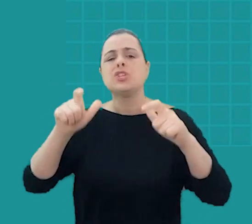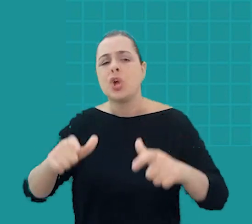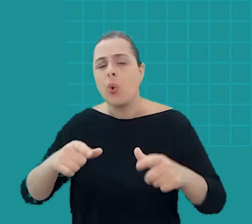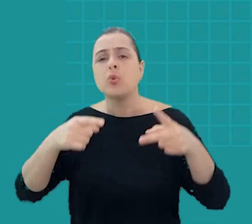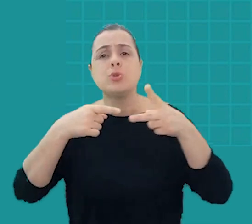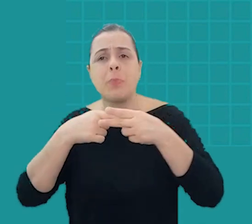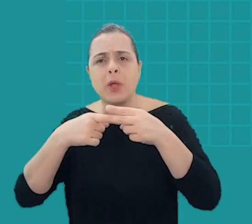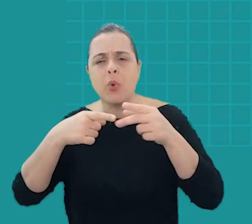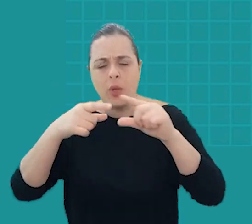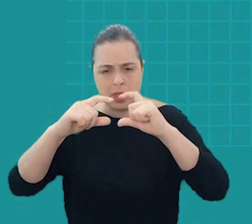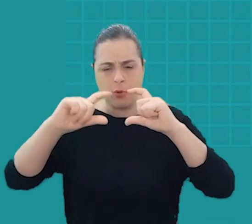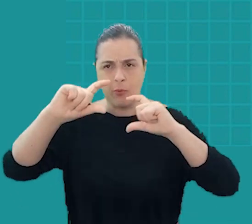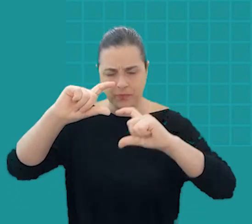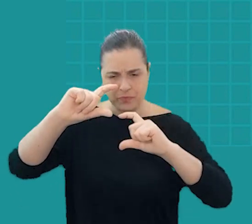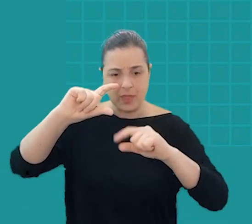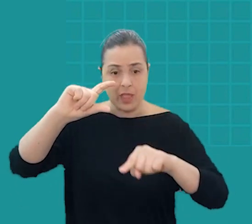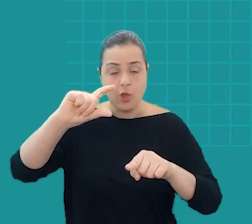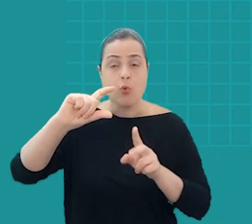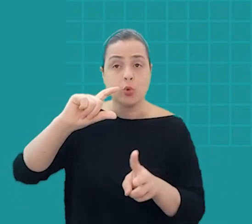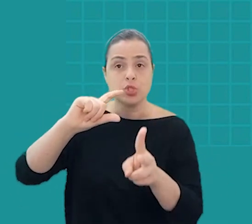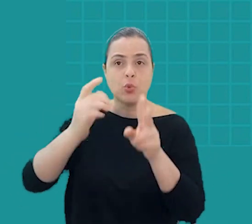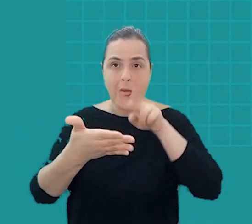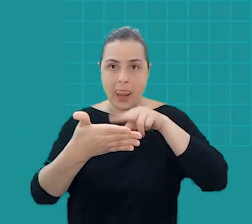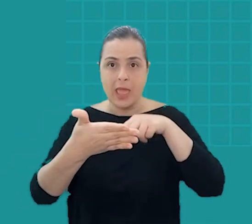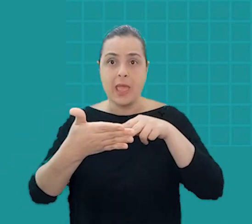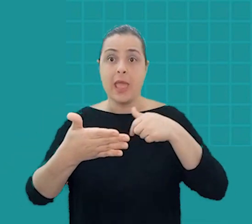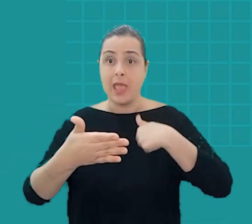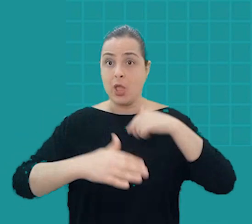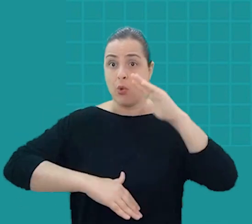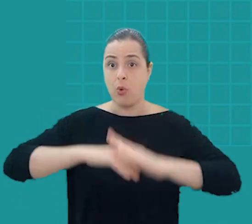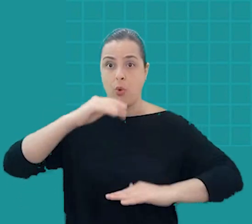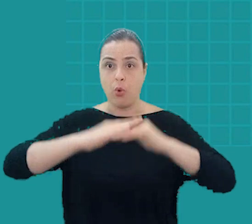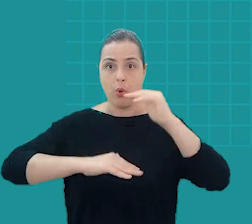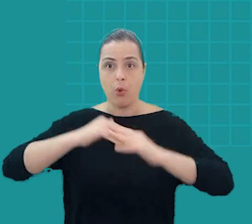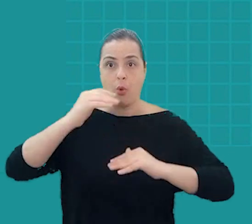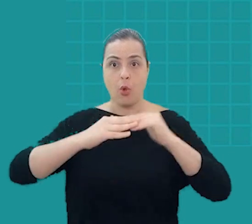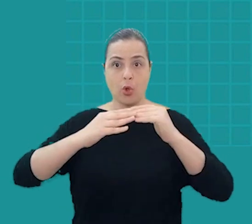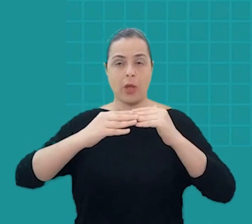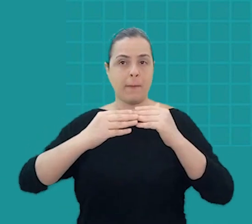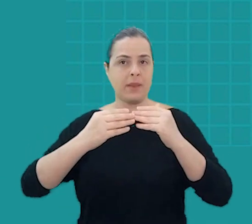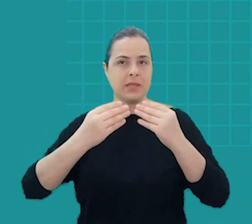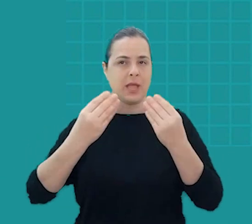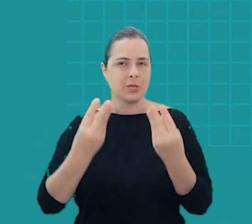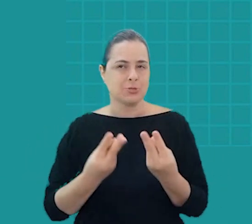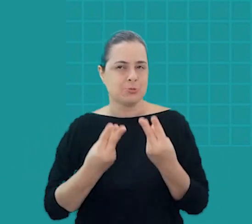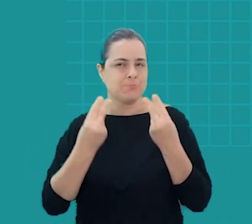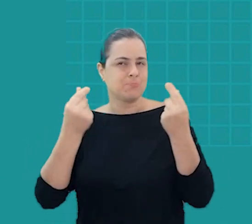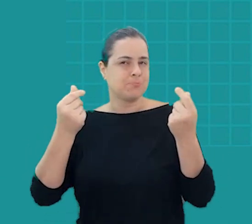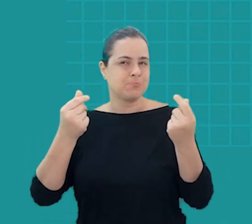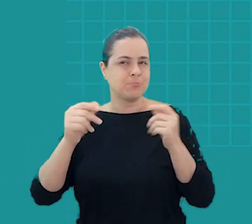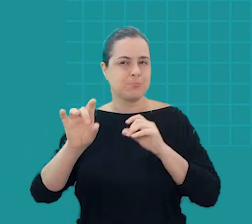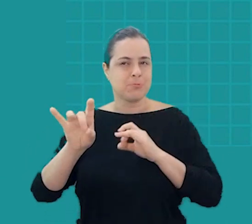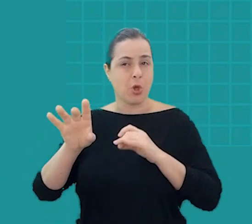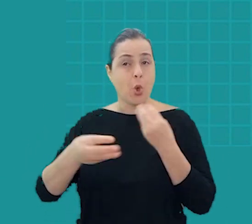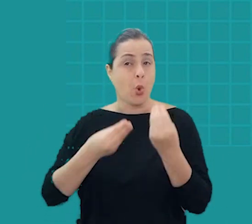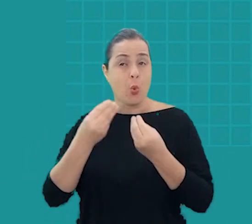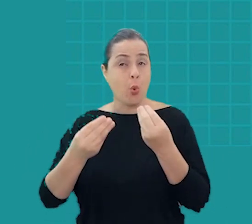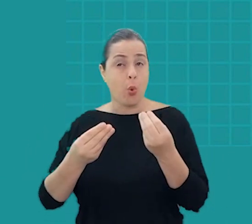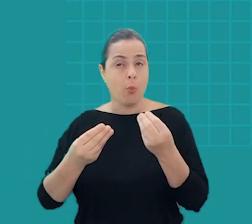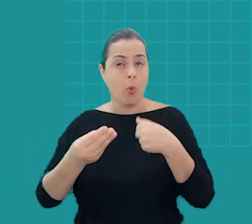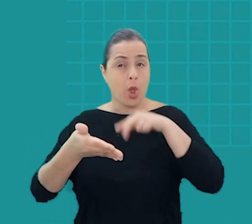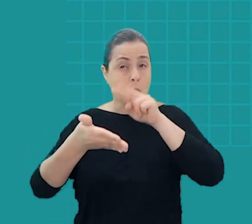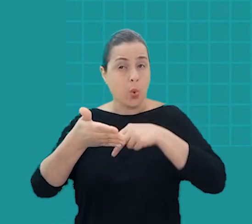uma outra soft skills, porque não era inclusive. O cara estava lendo, como que eu ia acompanhar